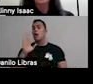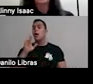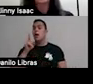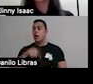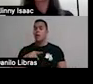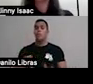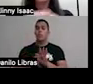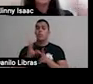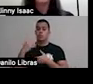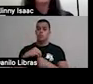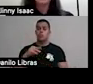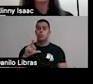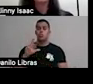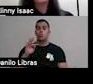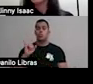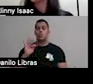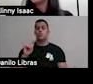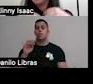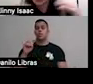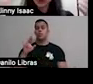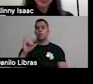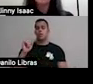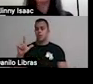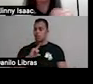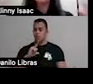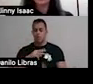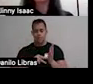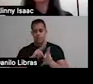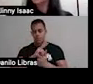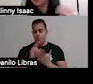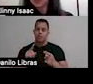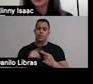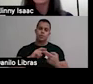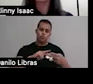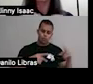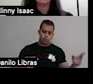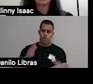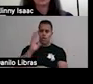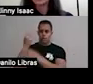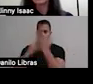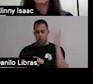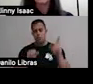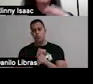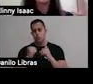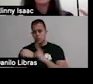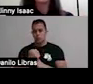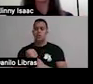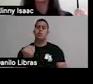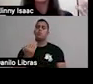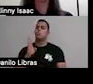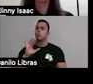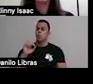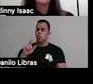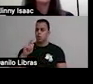multifatorial. Portanto, ela está associada com fatores genéticos, ambientais, sociais, biológicos. Diversos